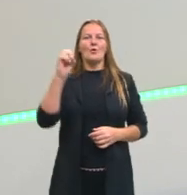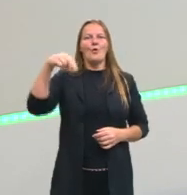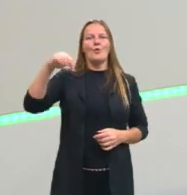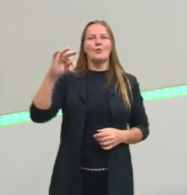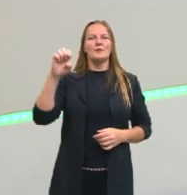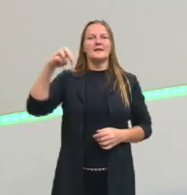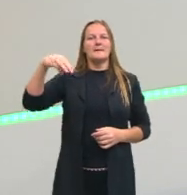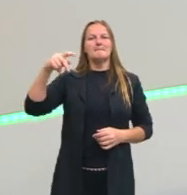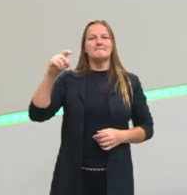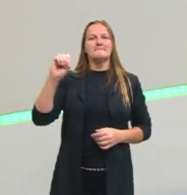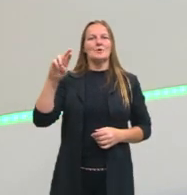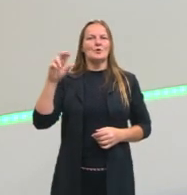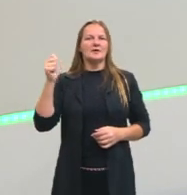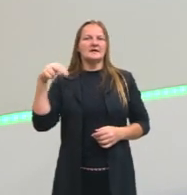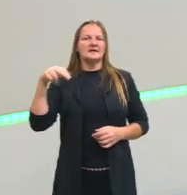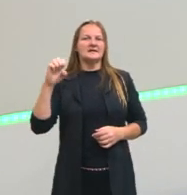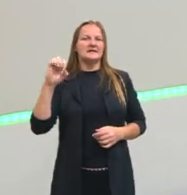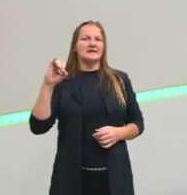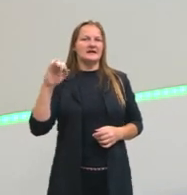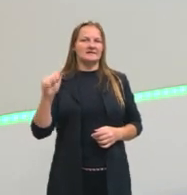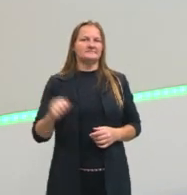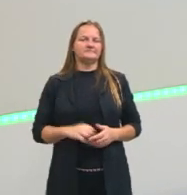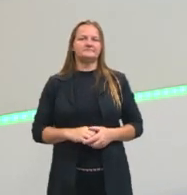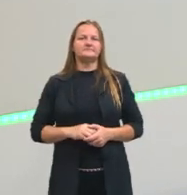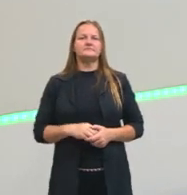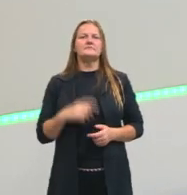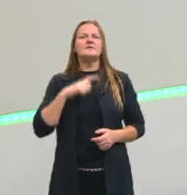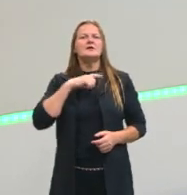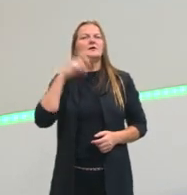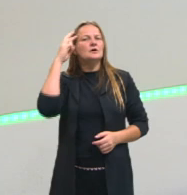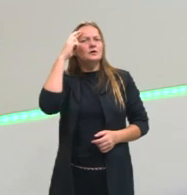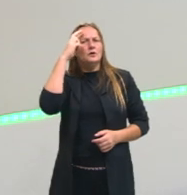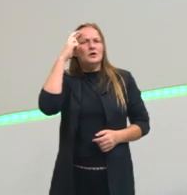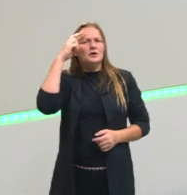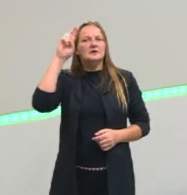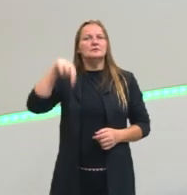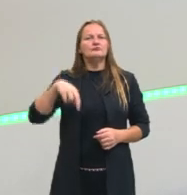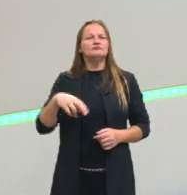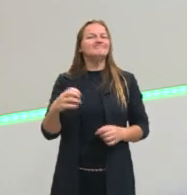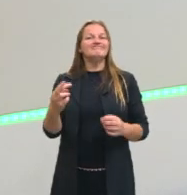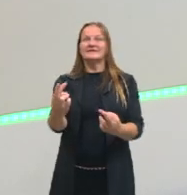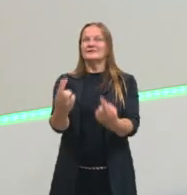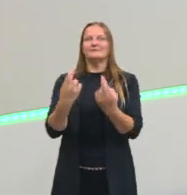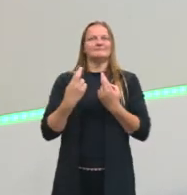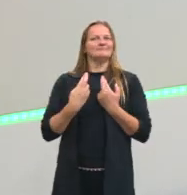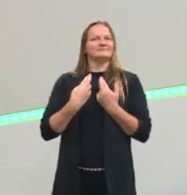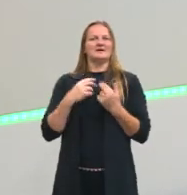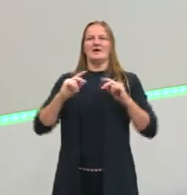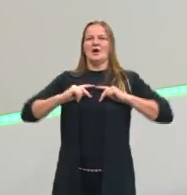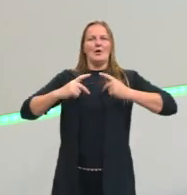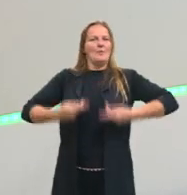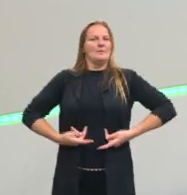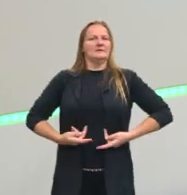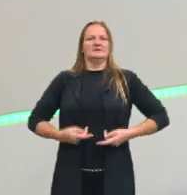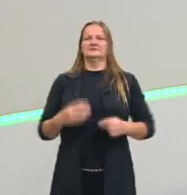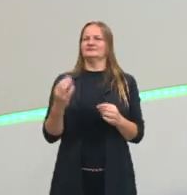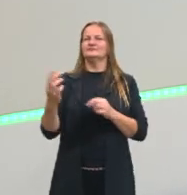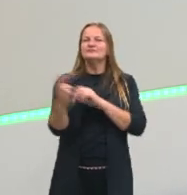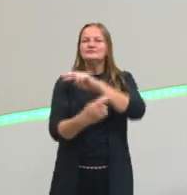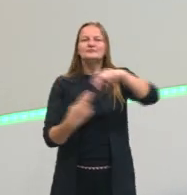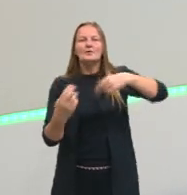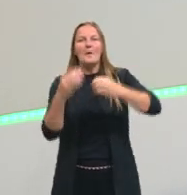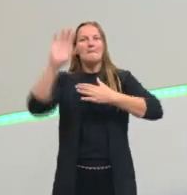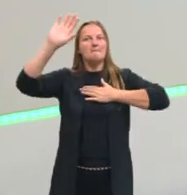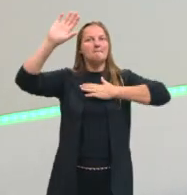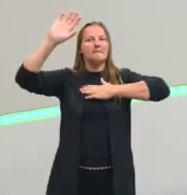dia aí fazer uma crítica a razão que essa razão ia ser Progresso não respondeu a todas as suas